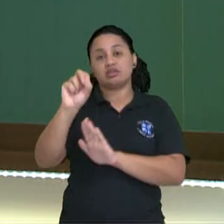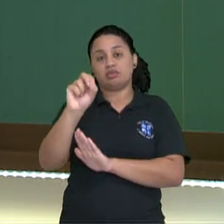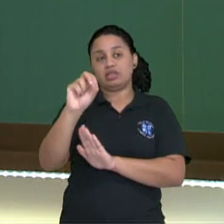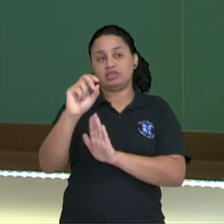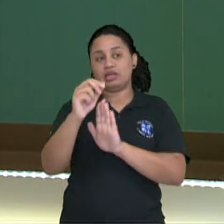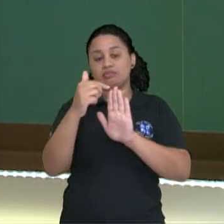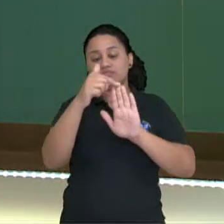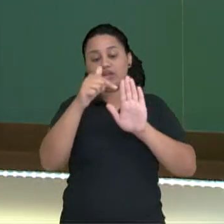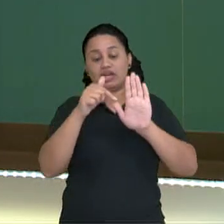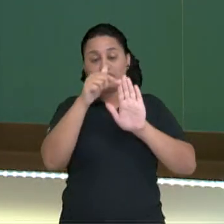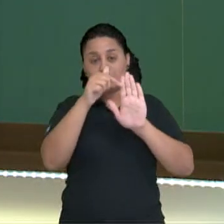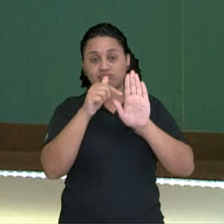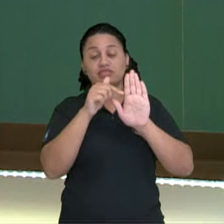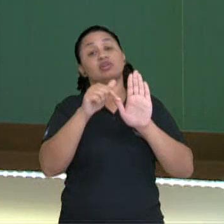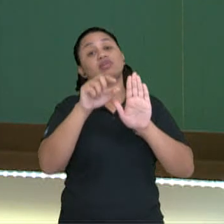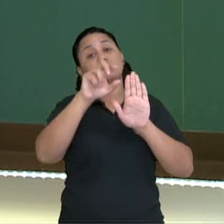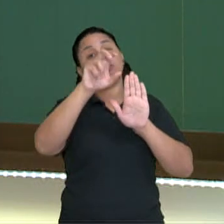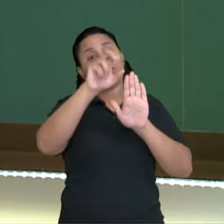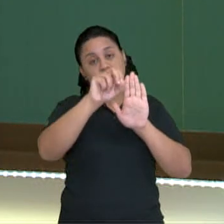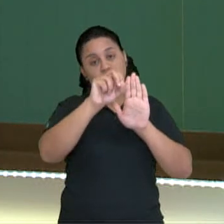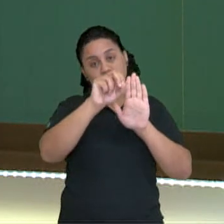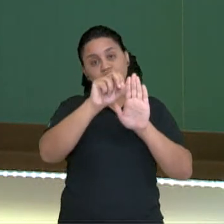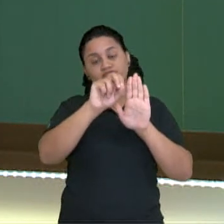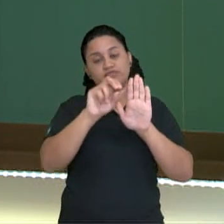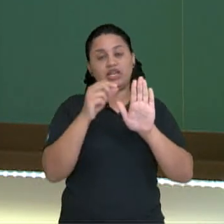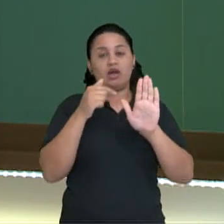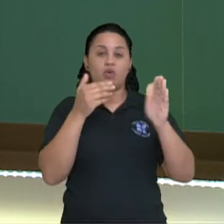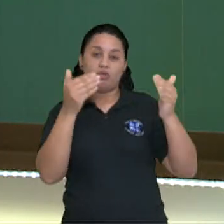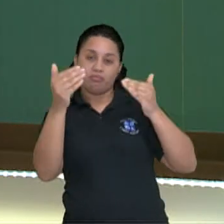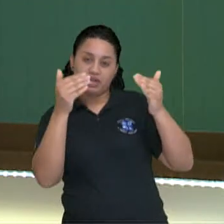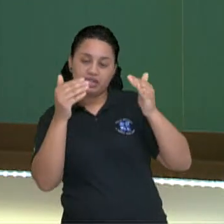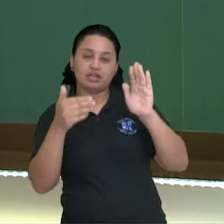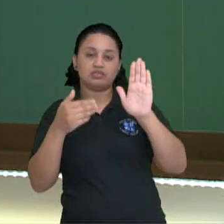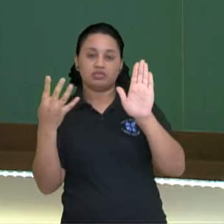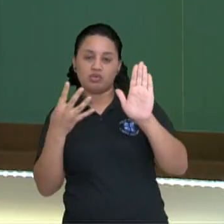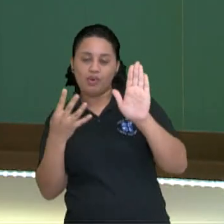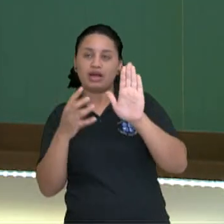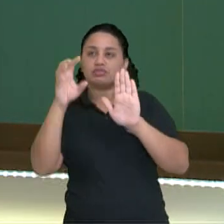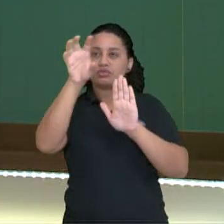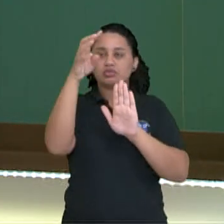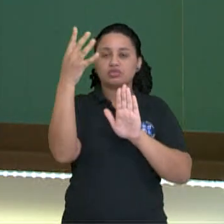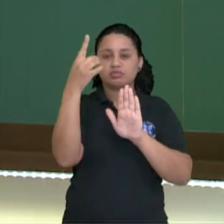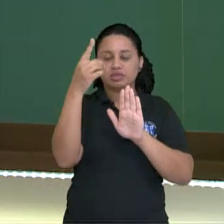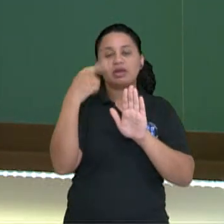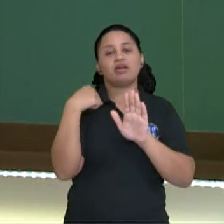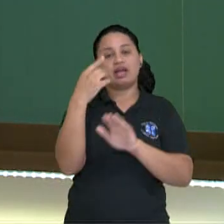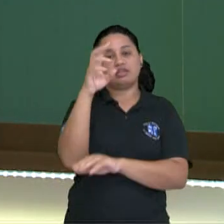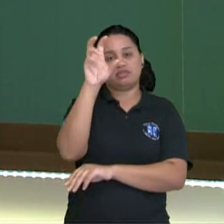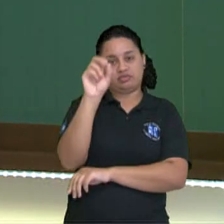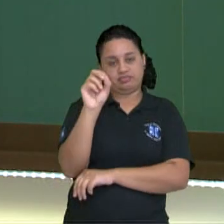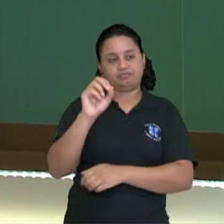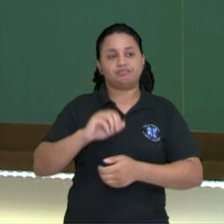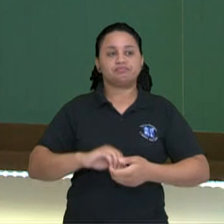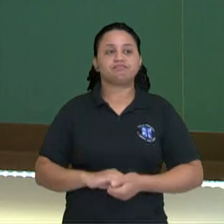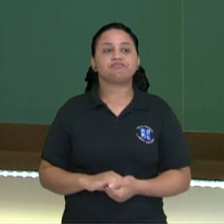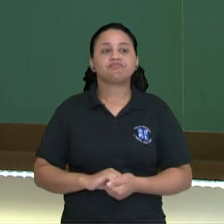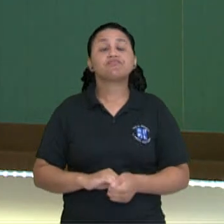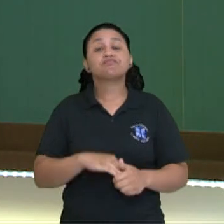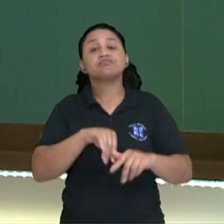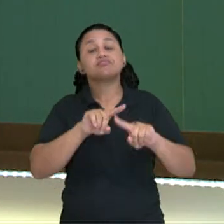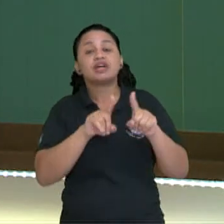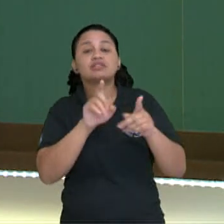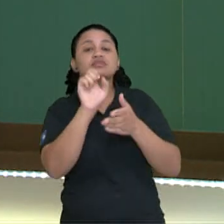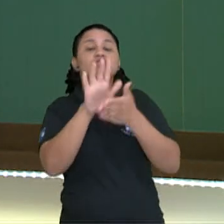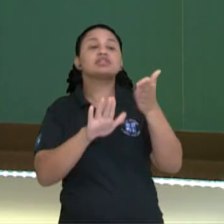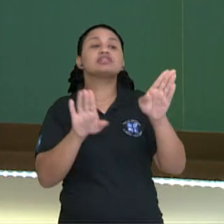quadrante, tá? Então, 310 equivale ao ângulo de 50 graus no primeiro quadrante. Nosso exercício pede para